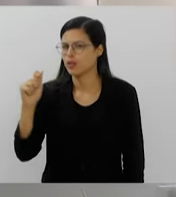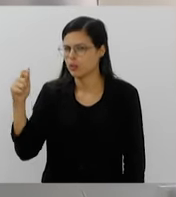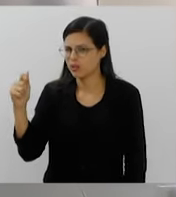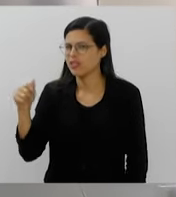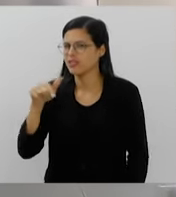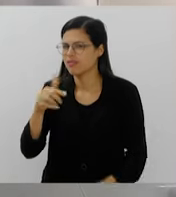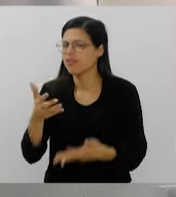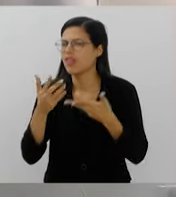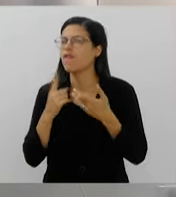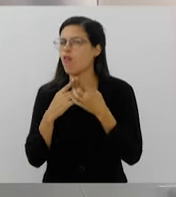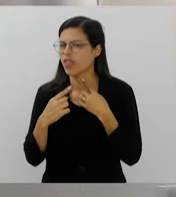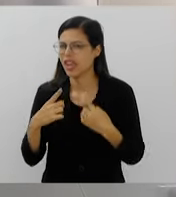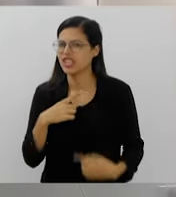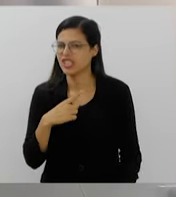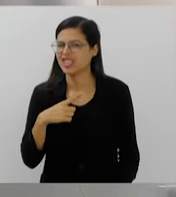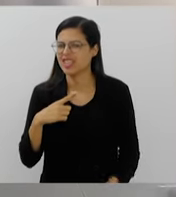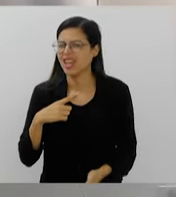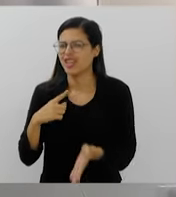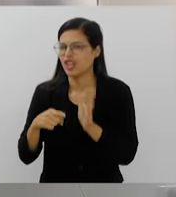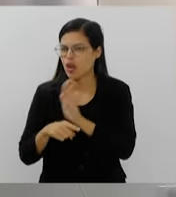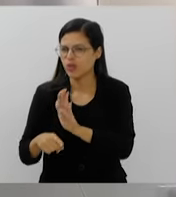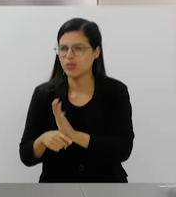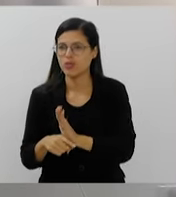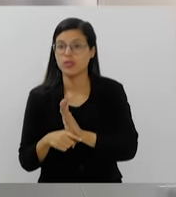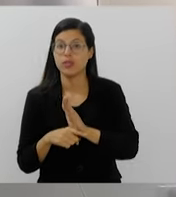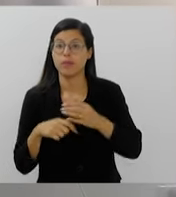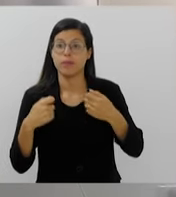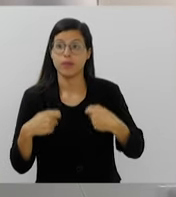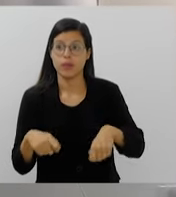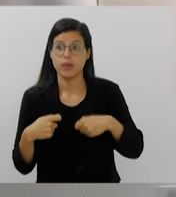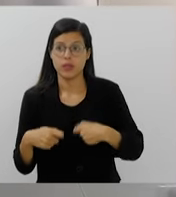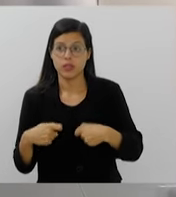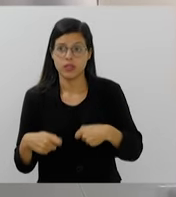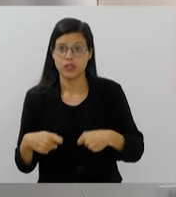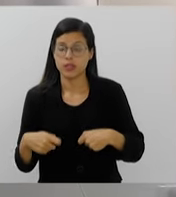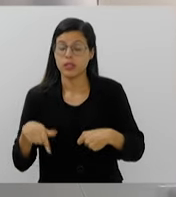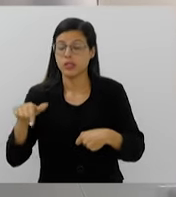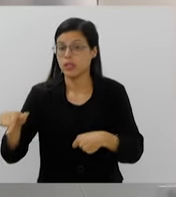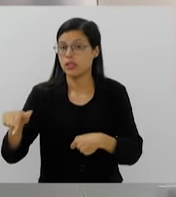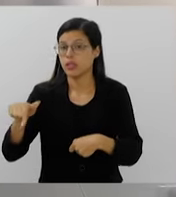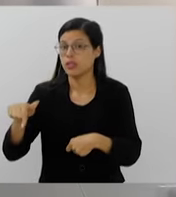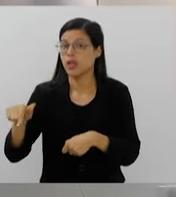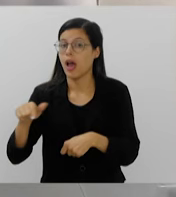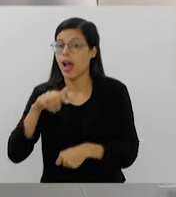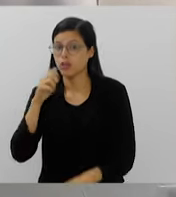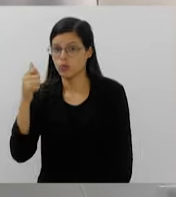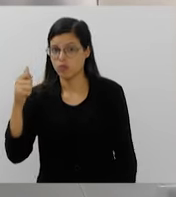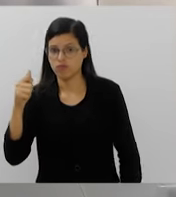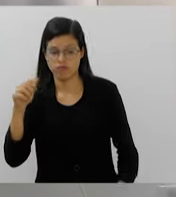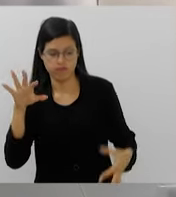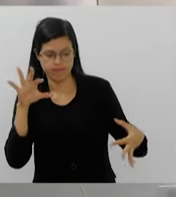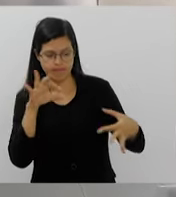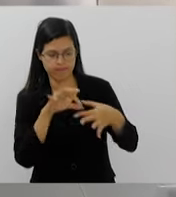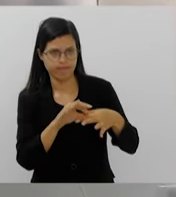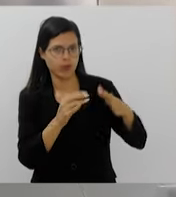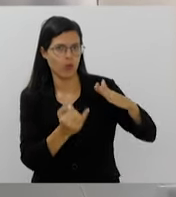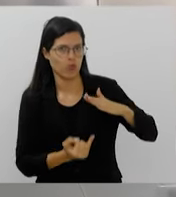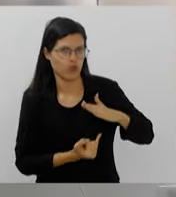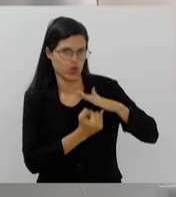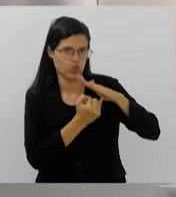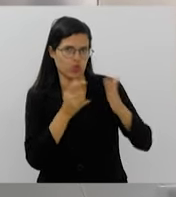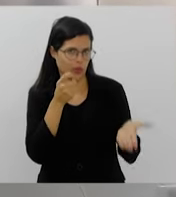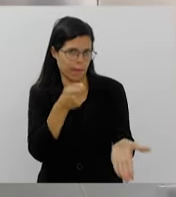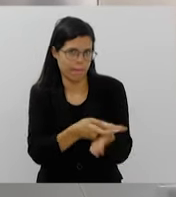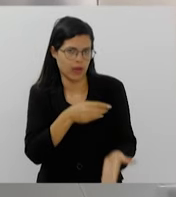descontar em folha, tem que obrigar a associação a ter convênio com o meu órgão pagador. O que eu estou querendo refutar é que